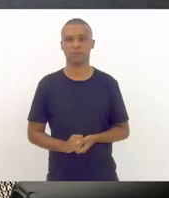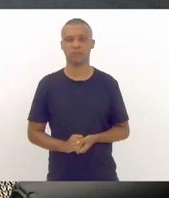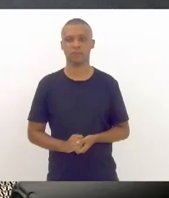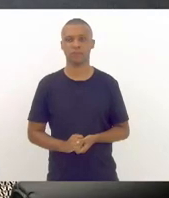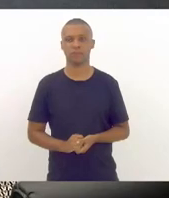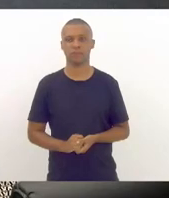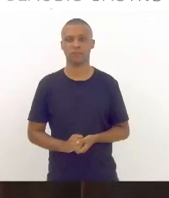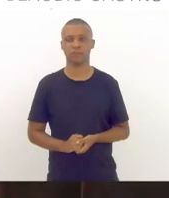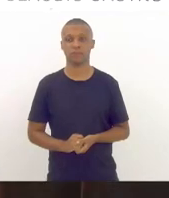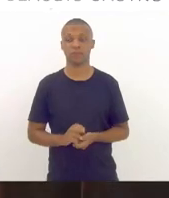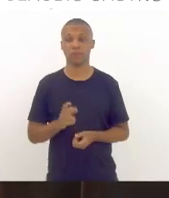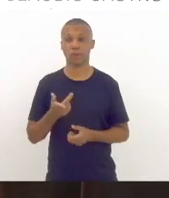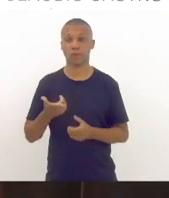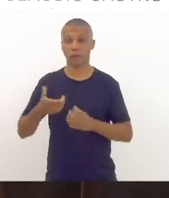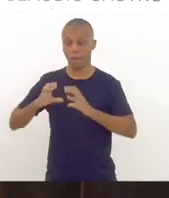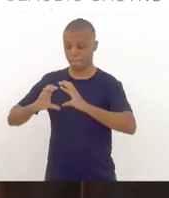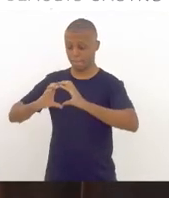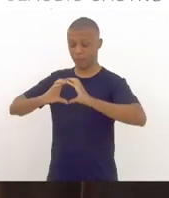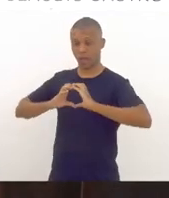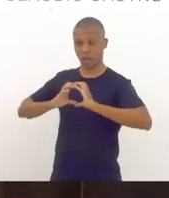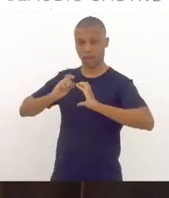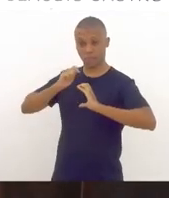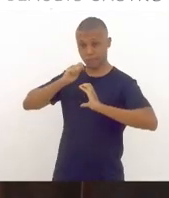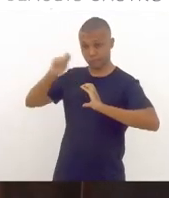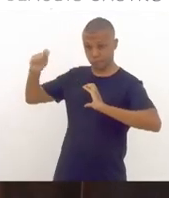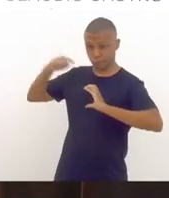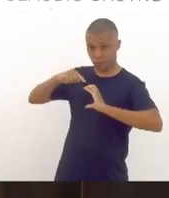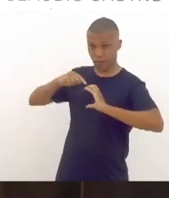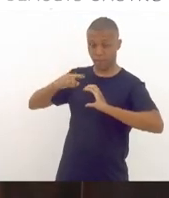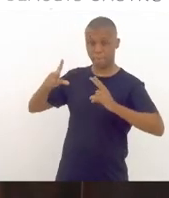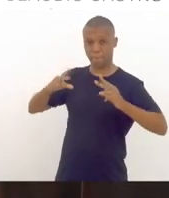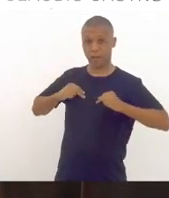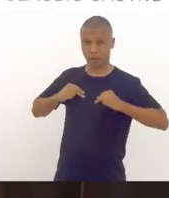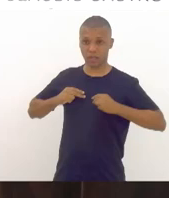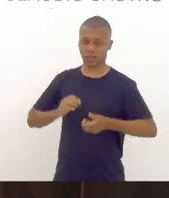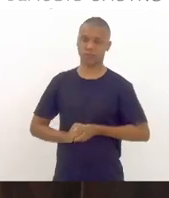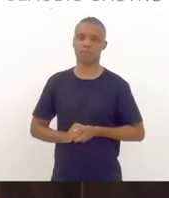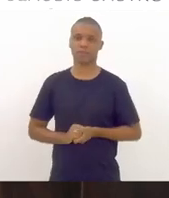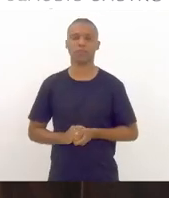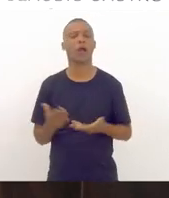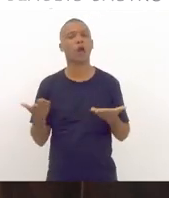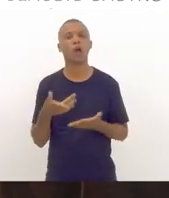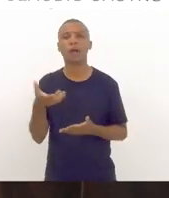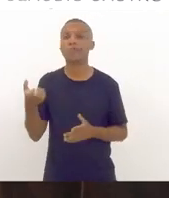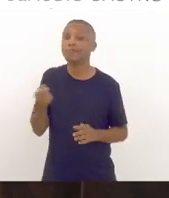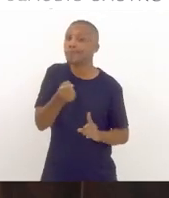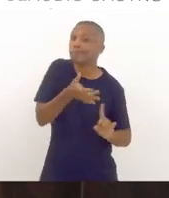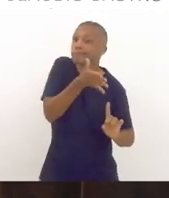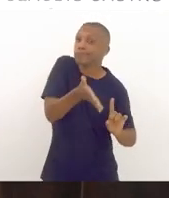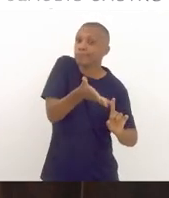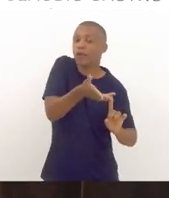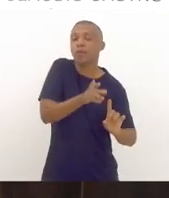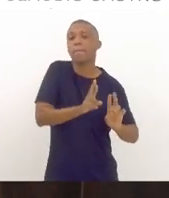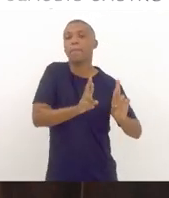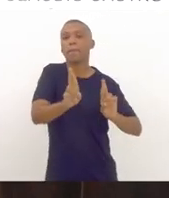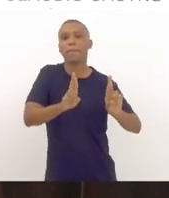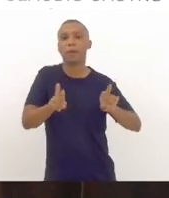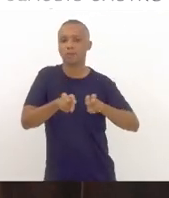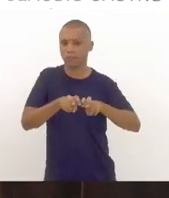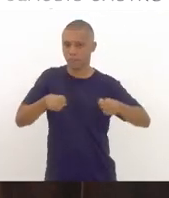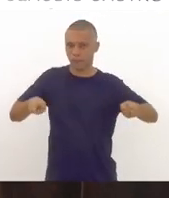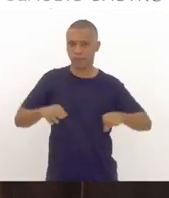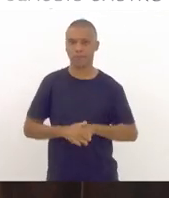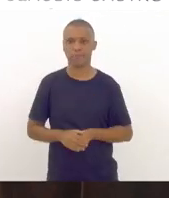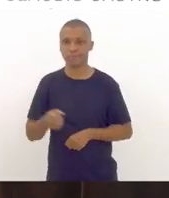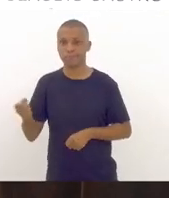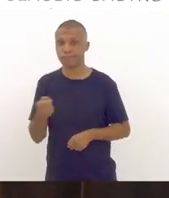Por isso que a medalha é merecida. Agora quero passar a palavra aos representantes da mesa, passar a palavra agora para